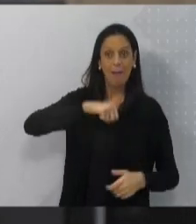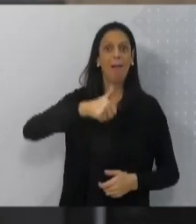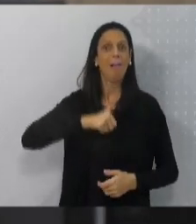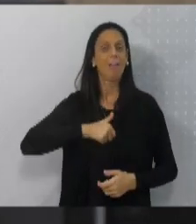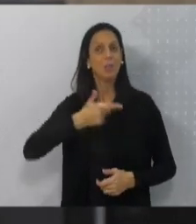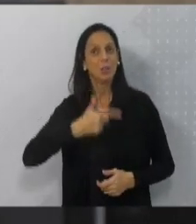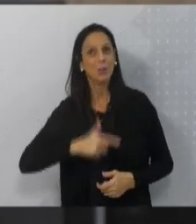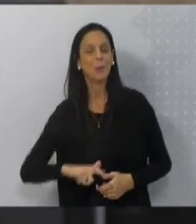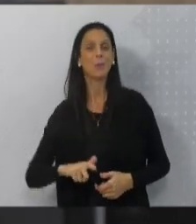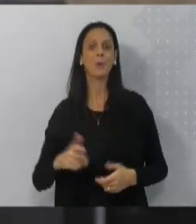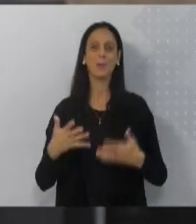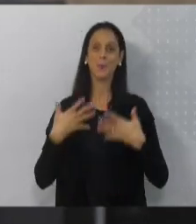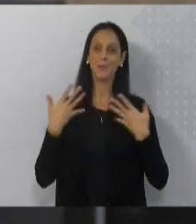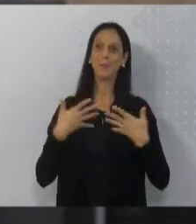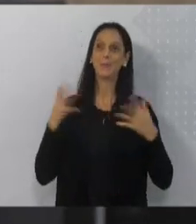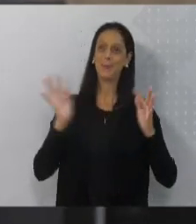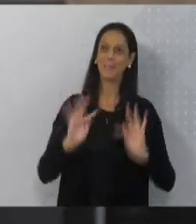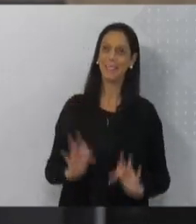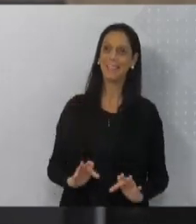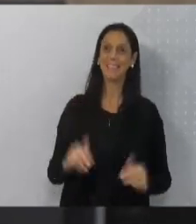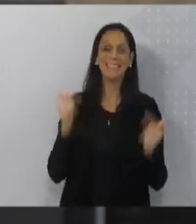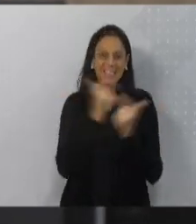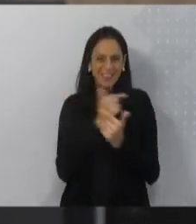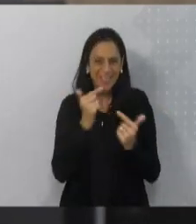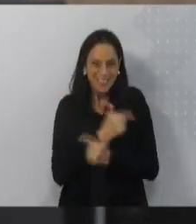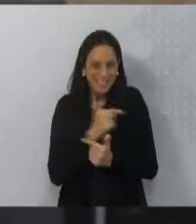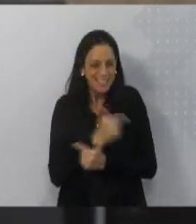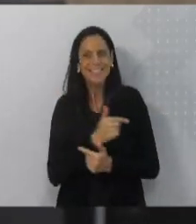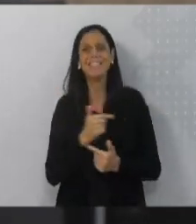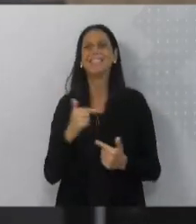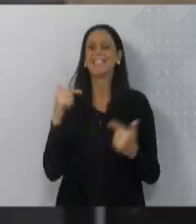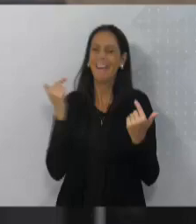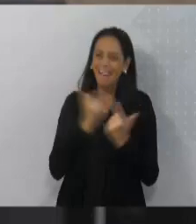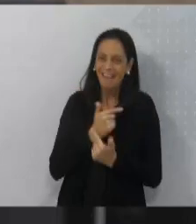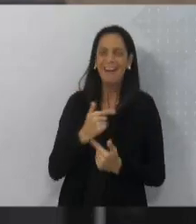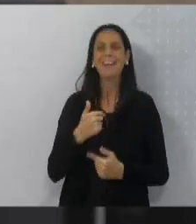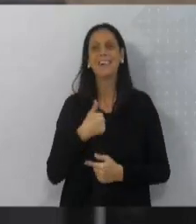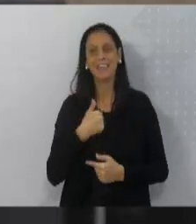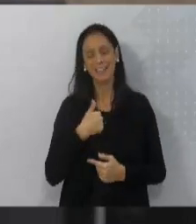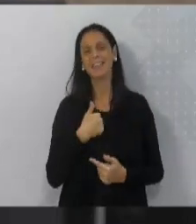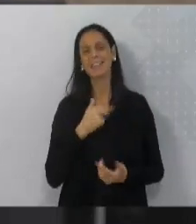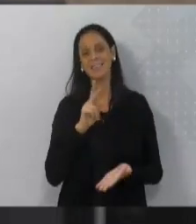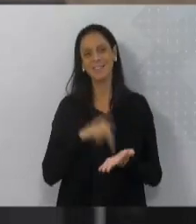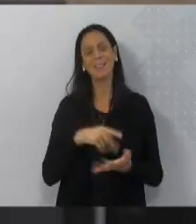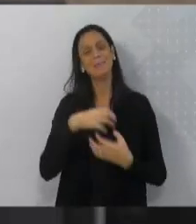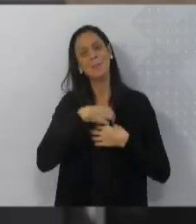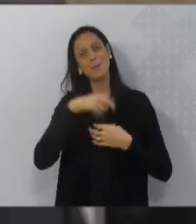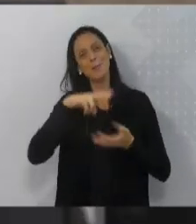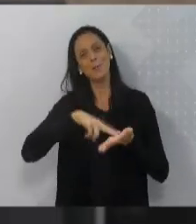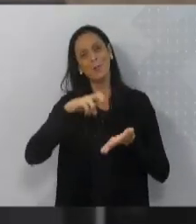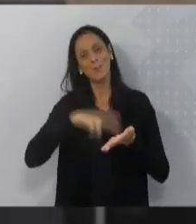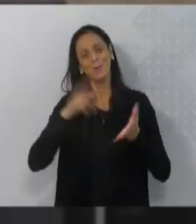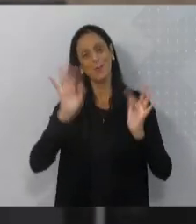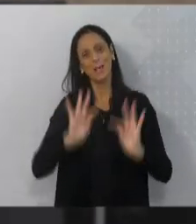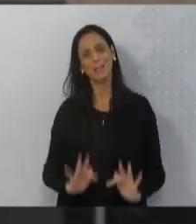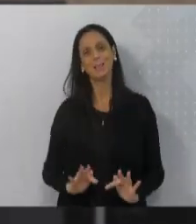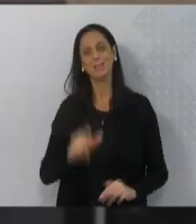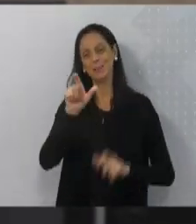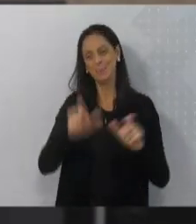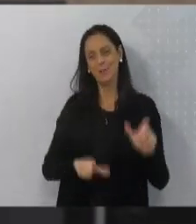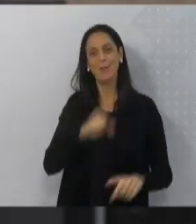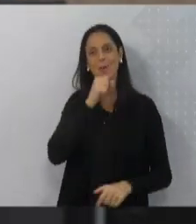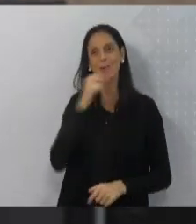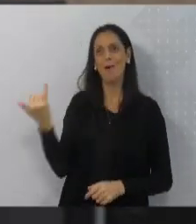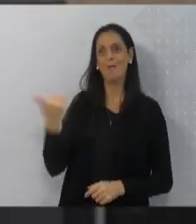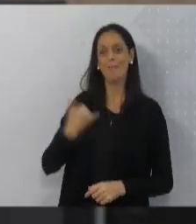também se divertindo, que foi o principal objetivo. E eu queria dizer que eu fico muito feliz quando eu escuto deles, né, que eu